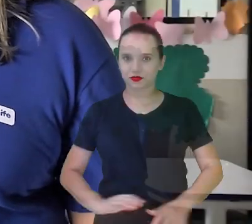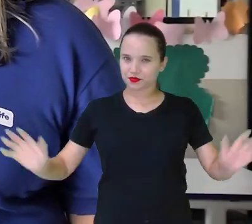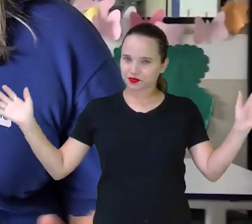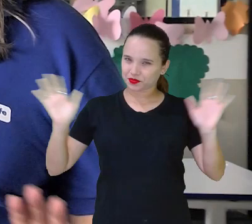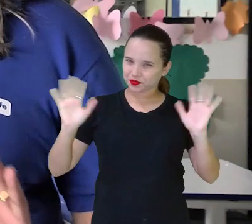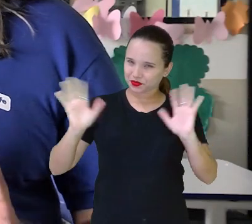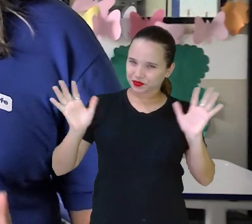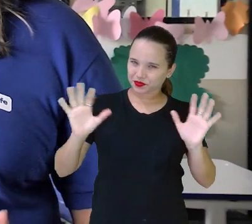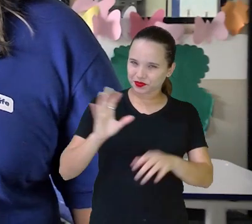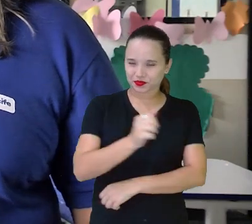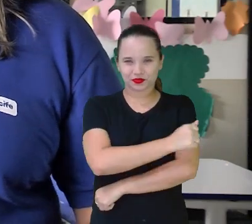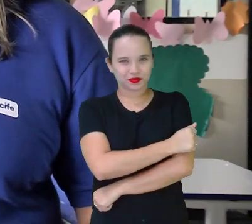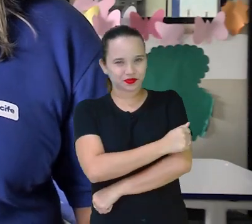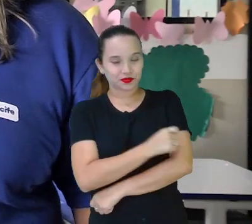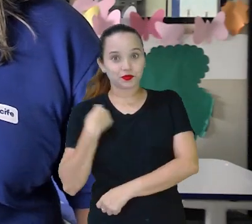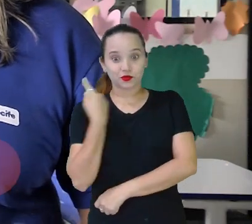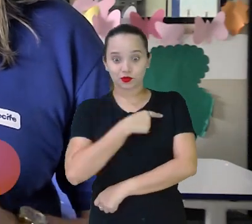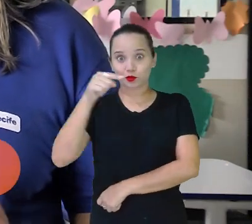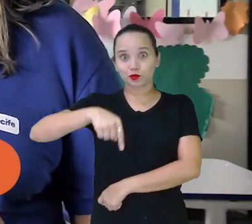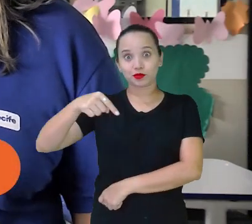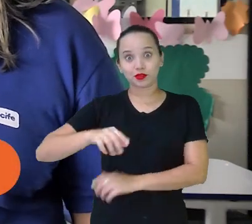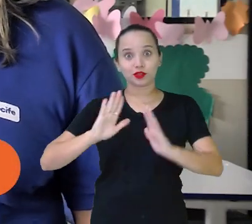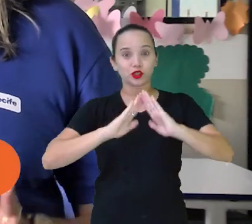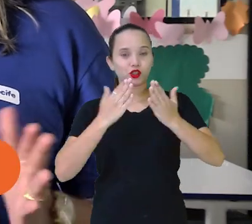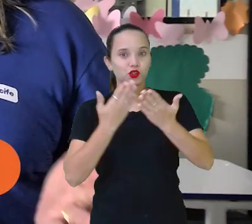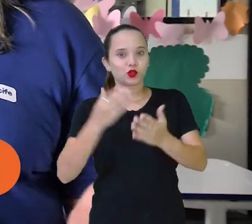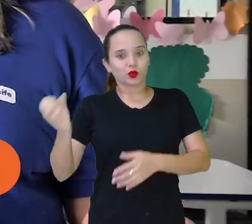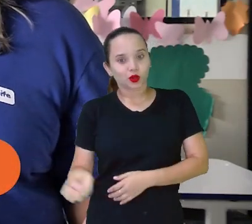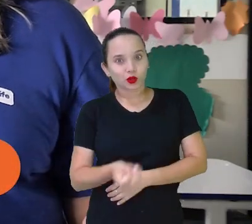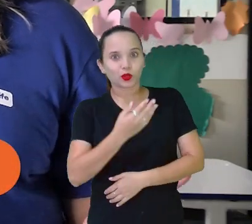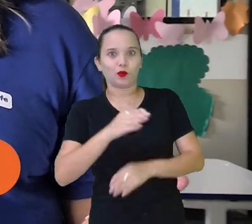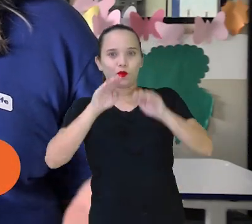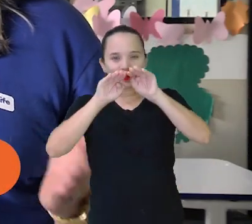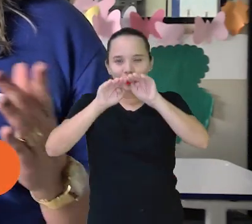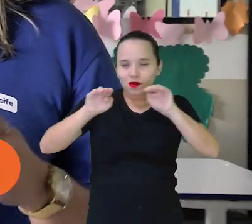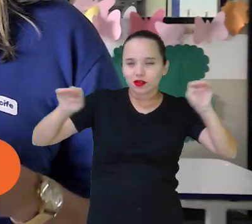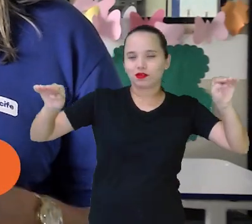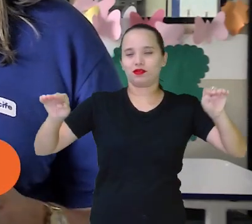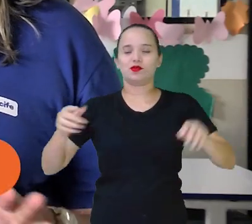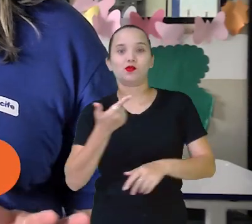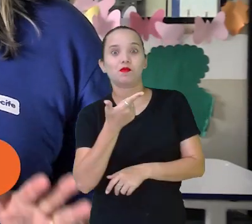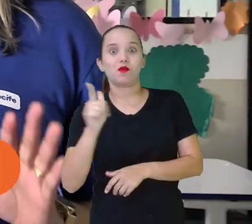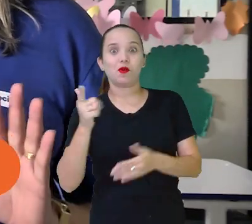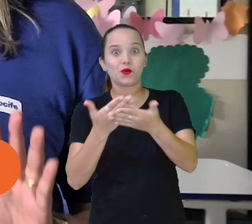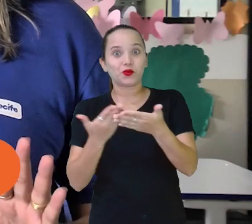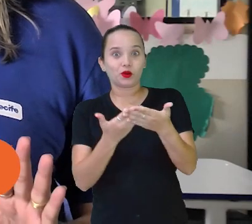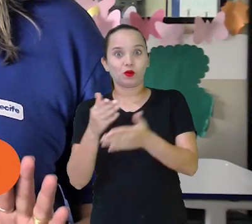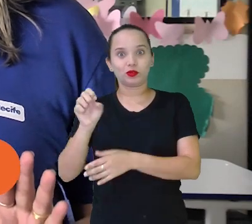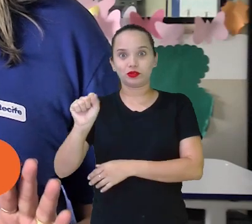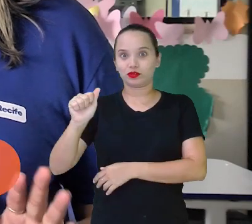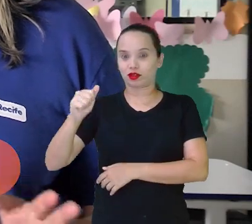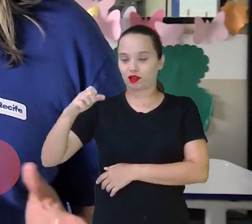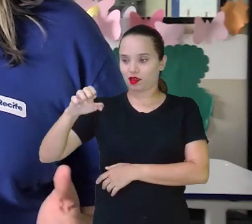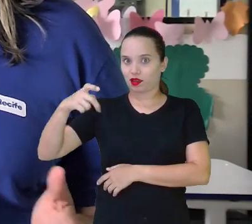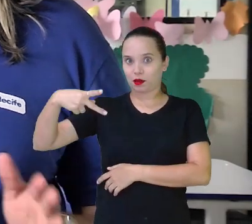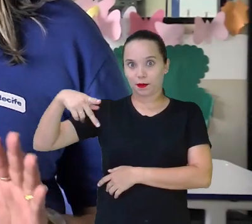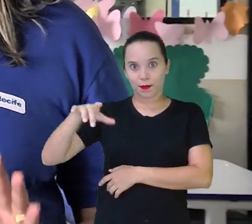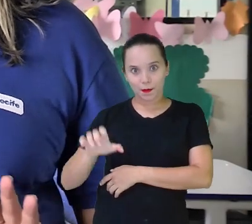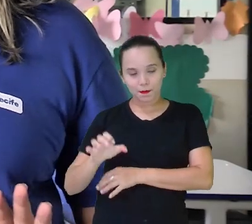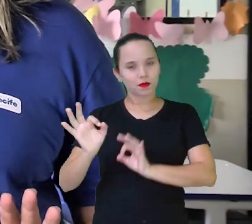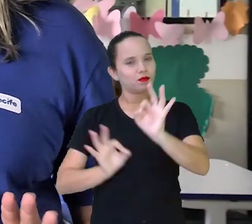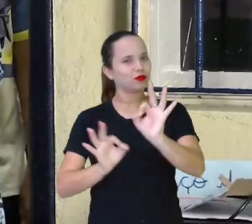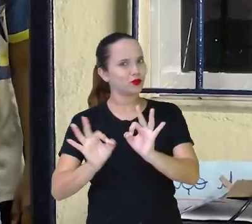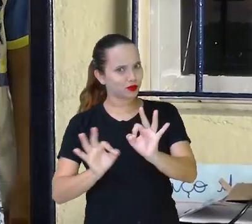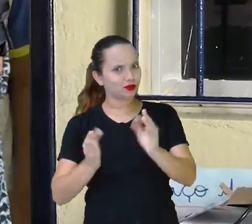Olá, estudantes! Estamos aqui na Escola Novo Horizonte para mais uma aula do SAEP em preparação